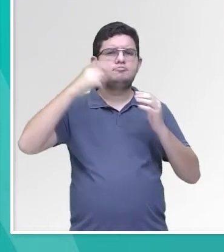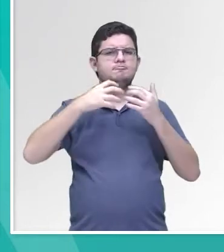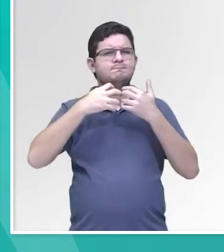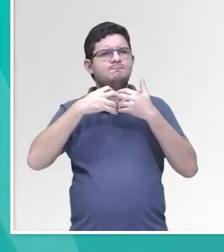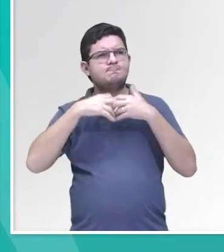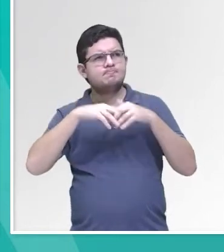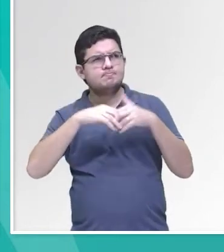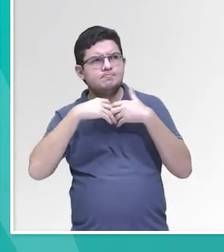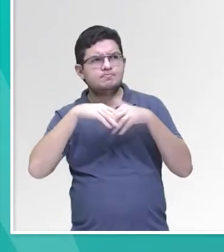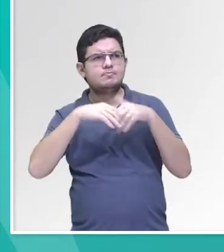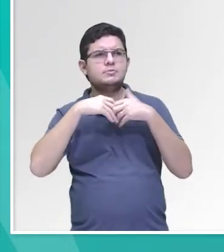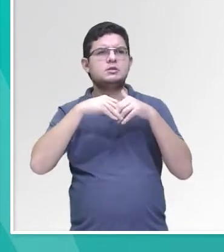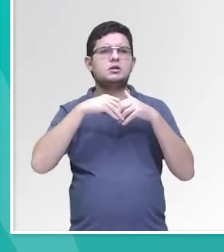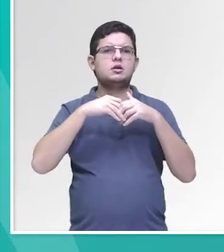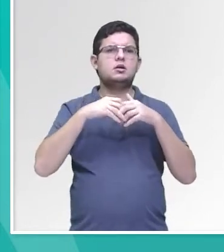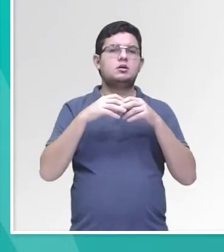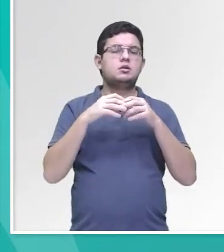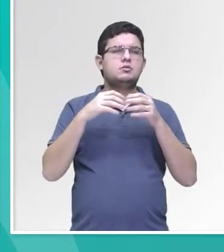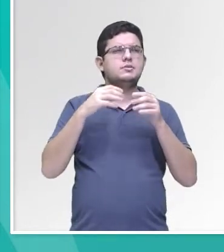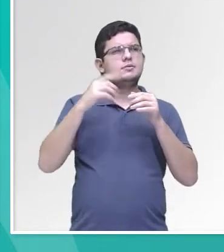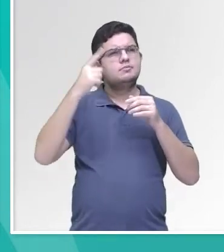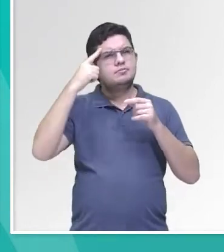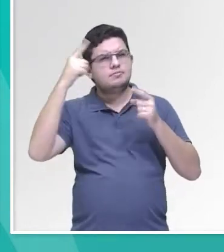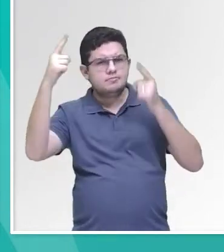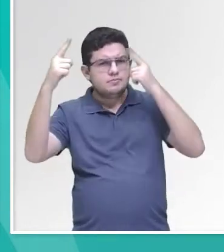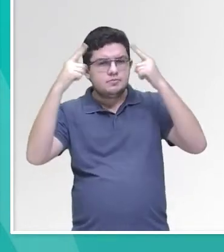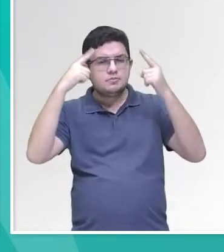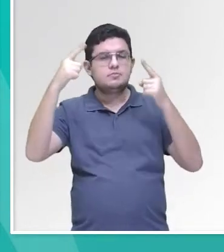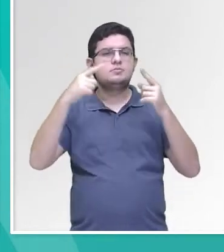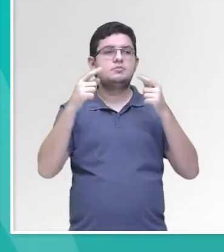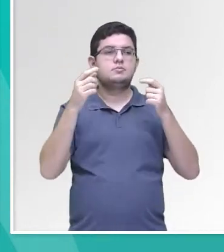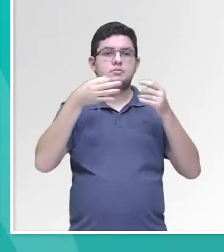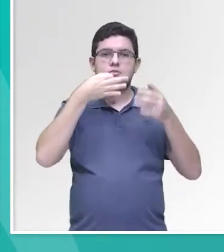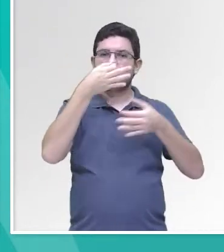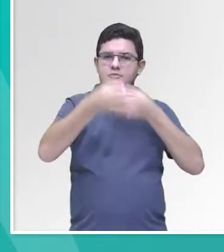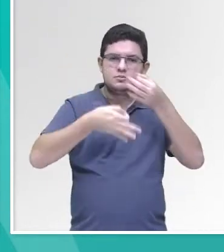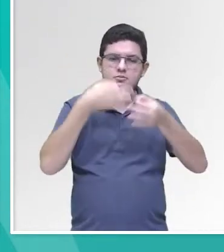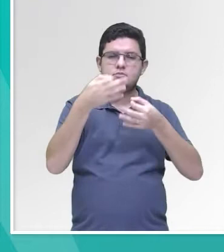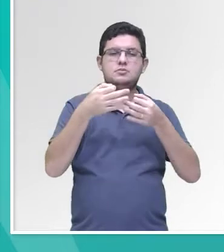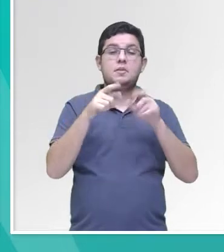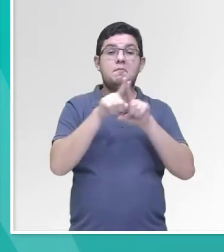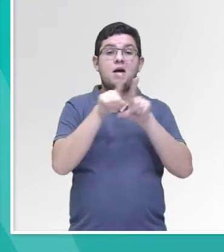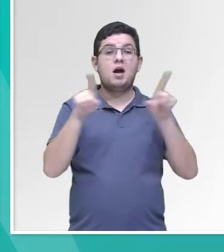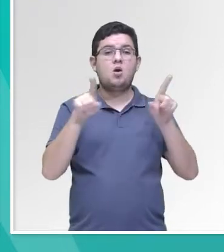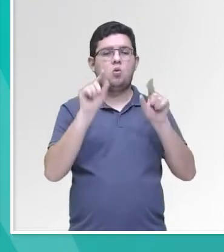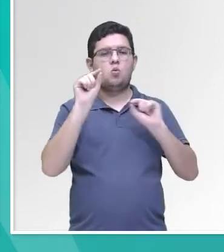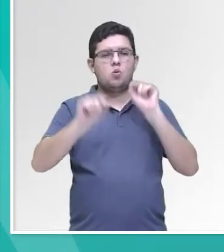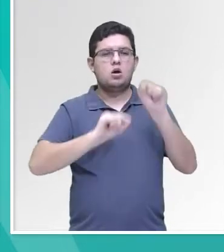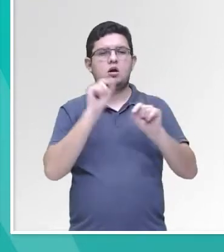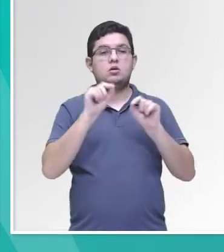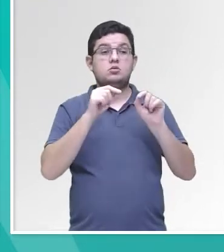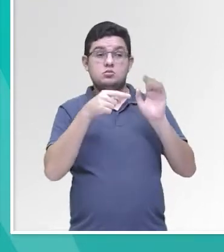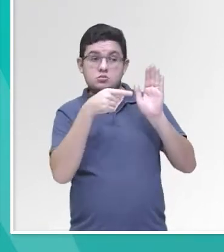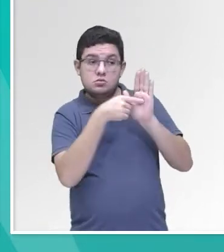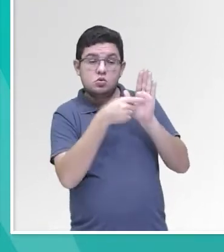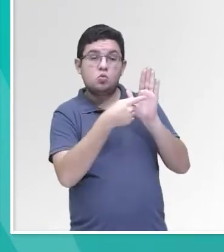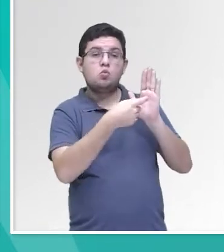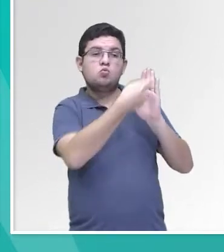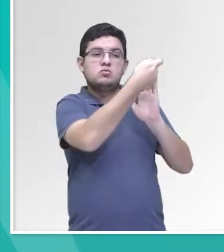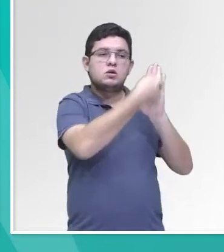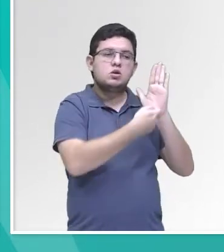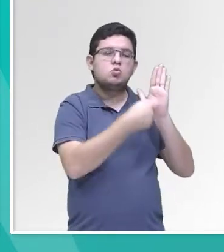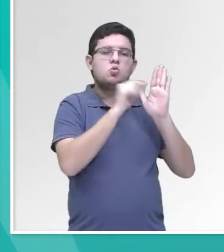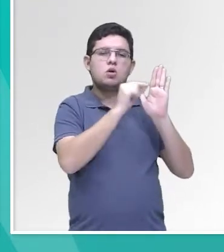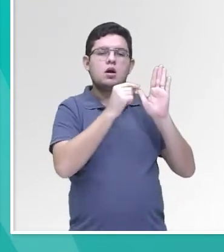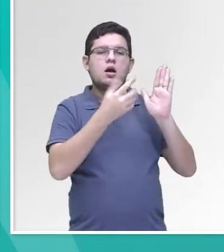algum raciocínio sobre o assunto, mas esses textos, eles vão prioritariamente querer observar a